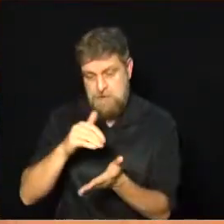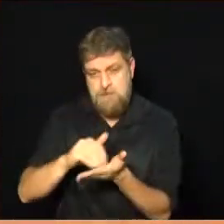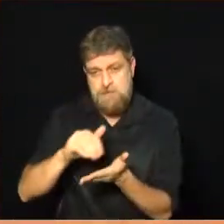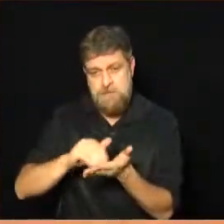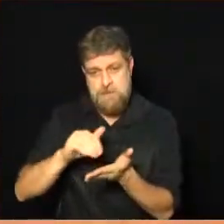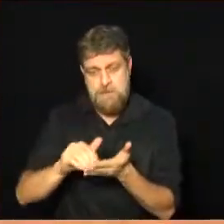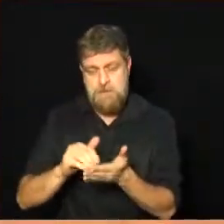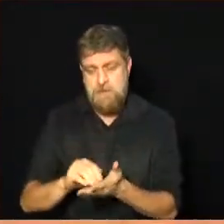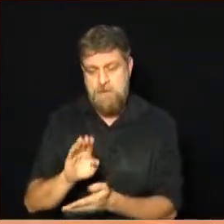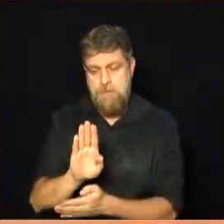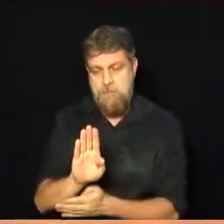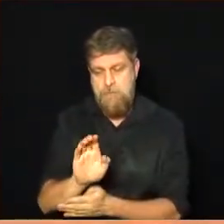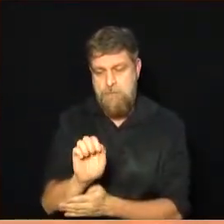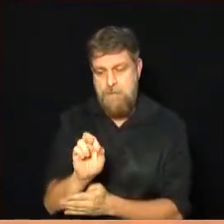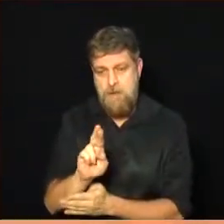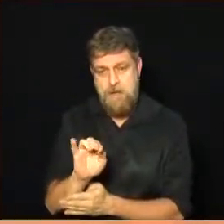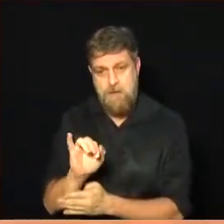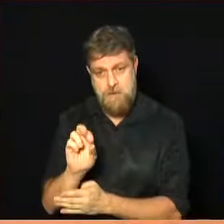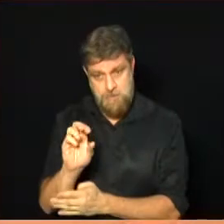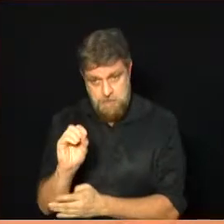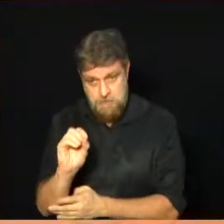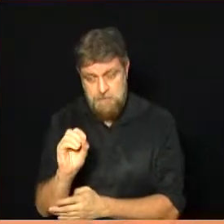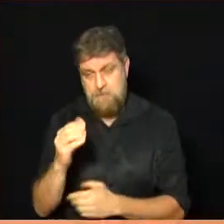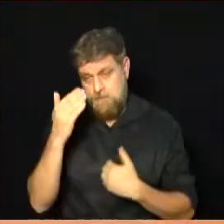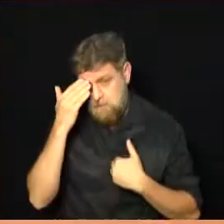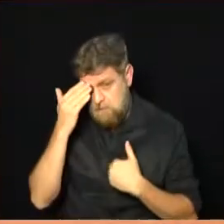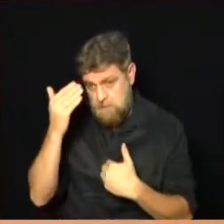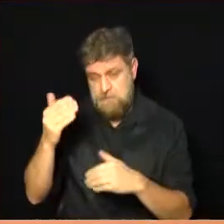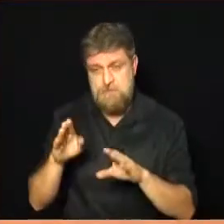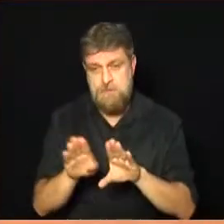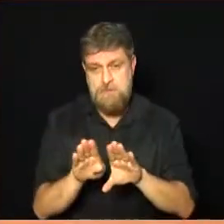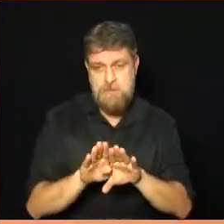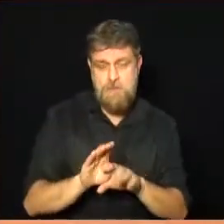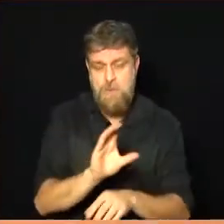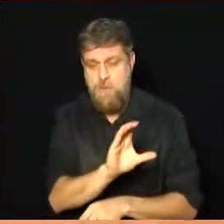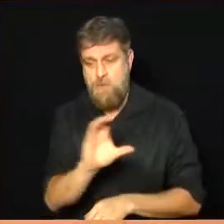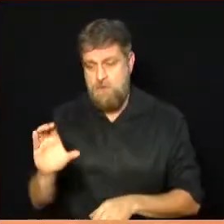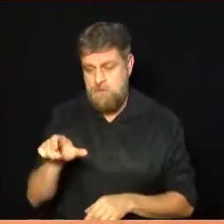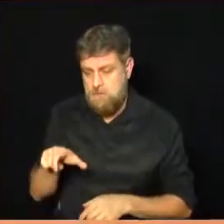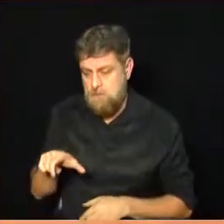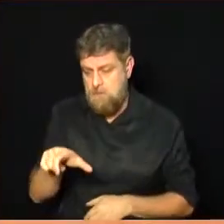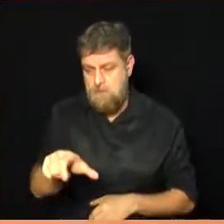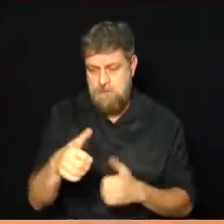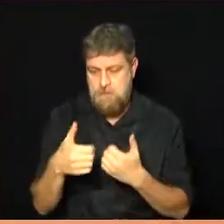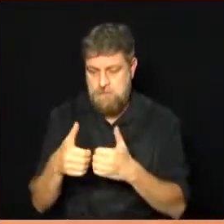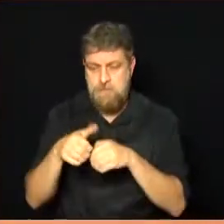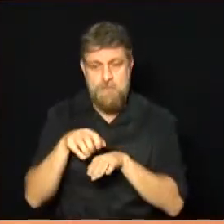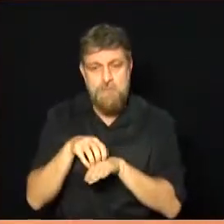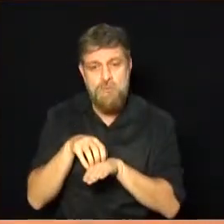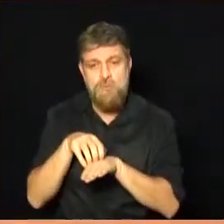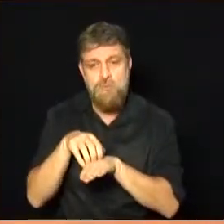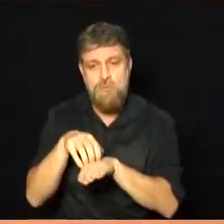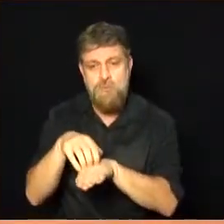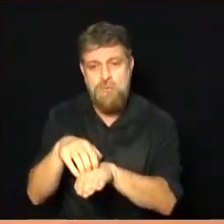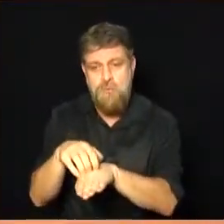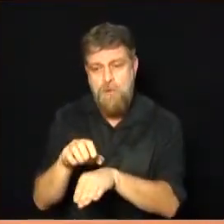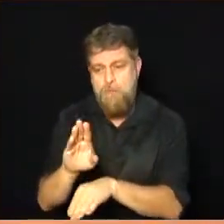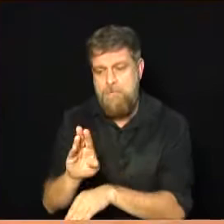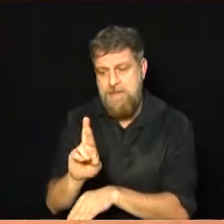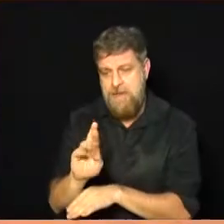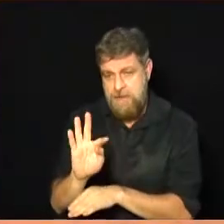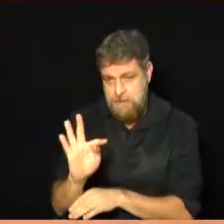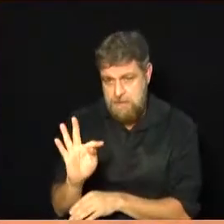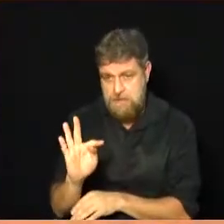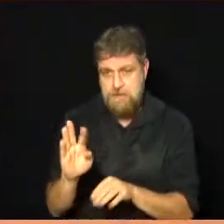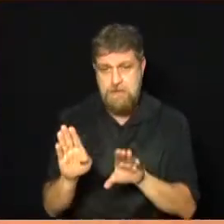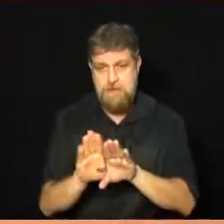Barreiro, agradecer a presença também do coordenador do BRT, Olivar, agradecer a presença